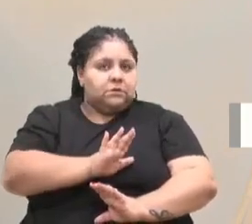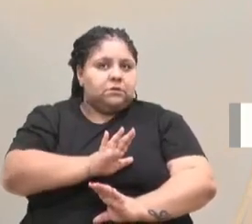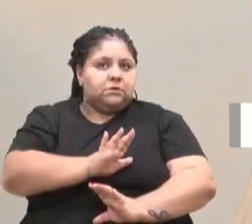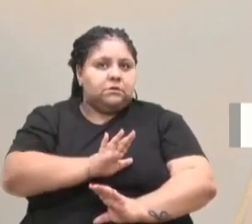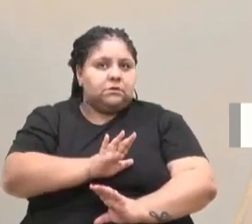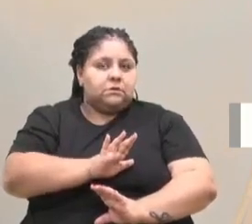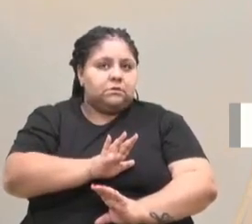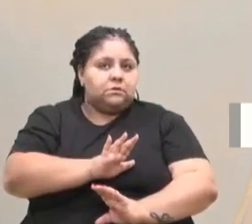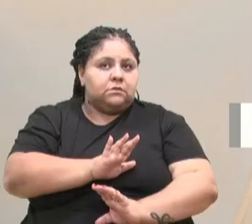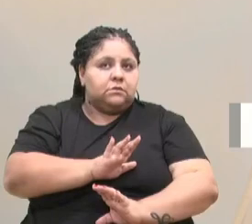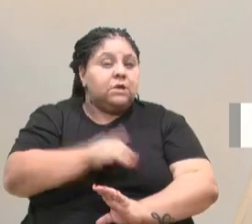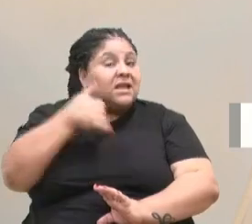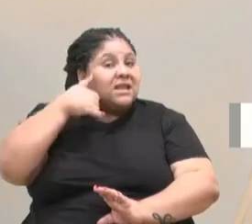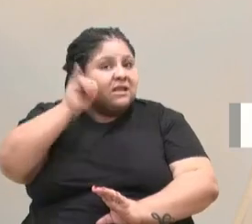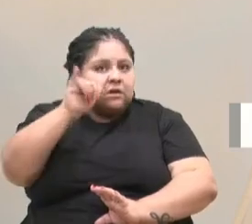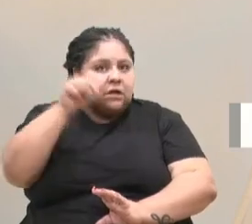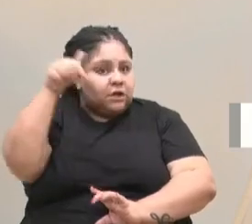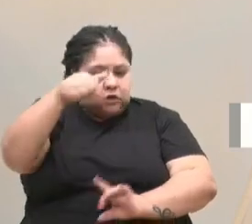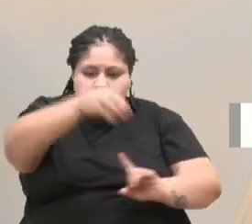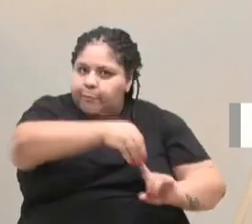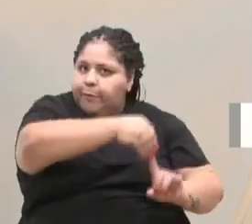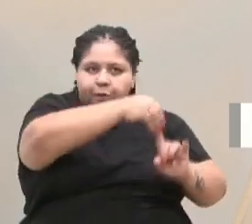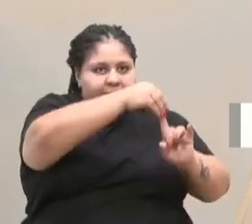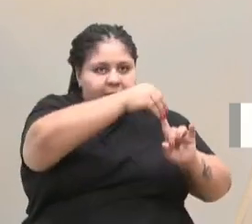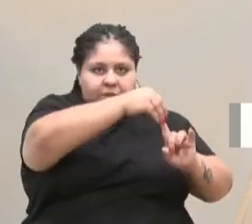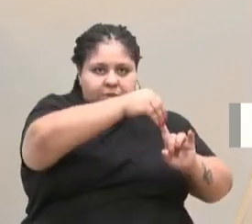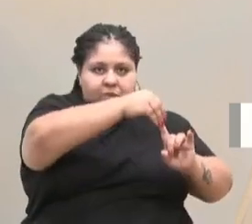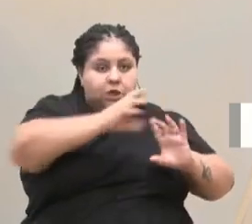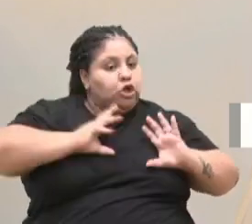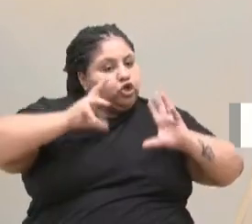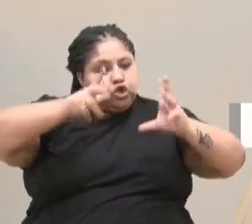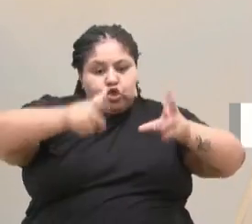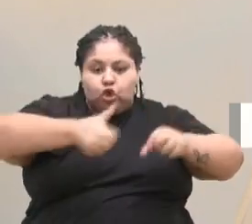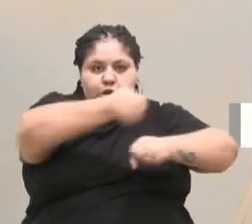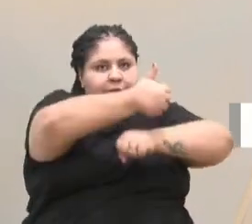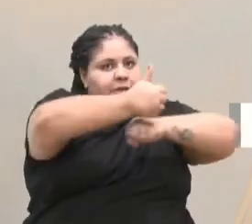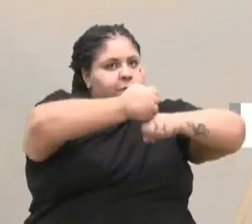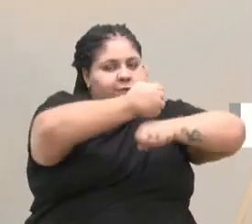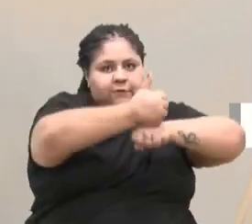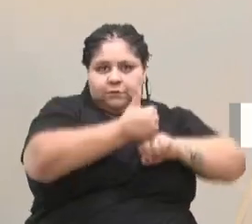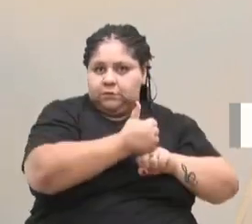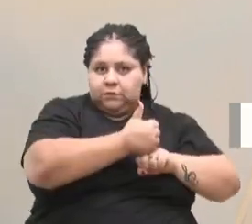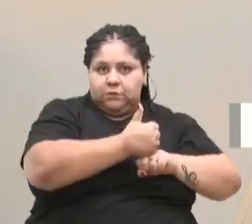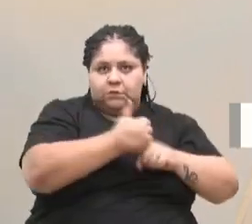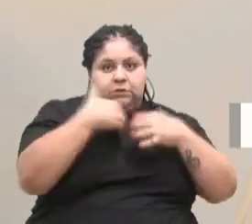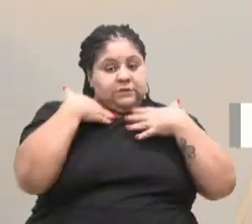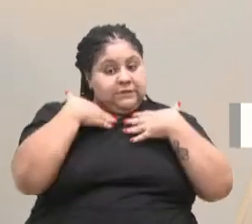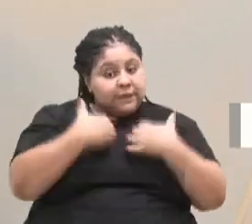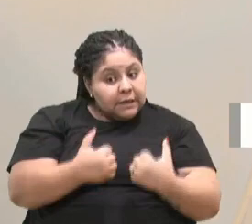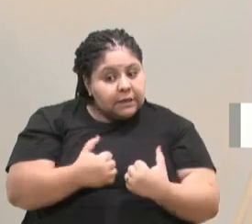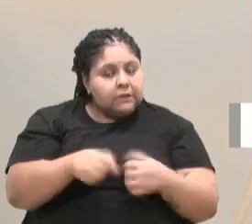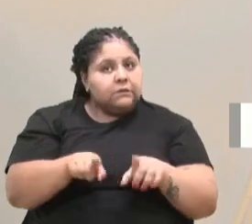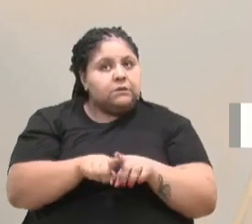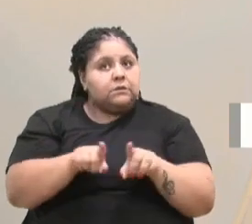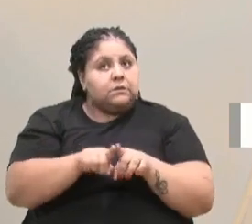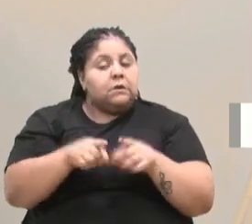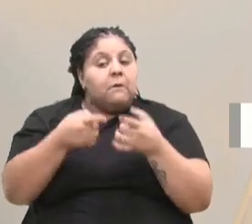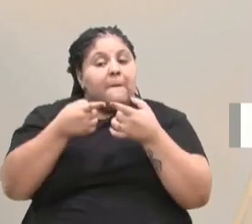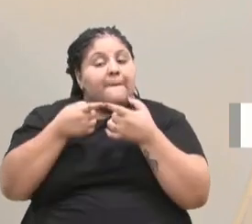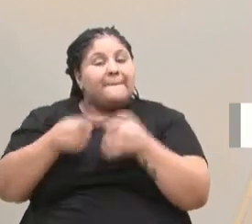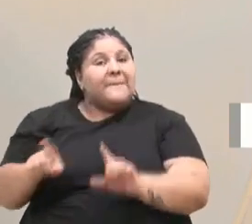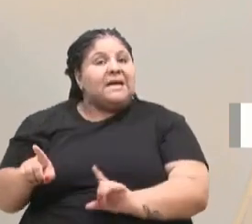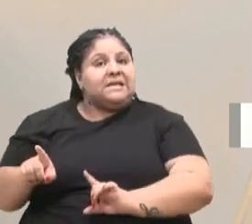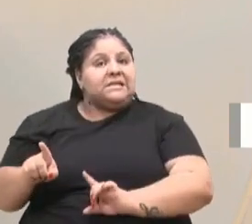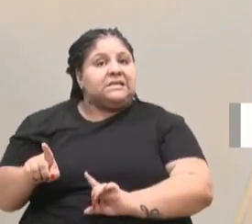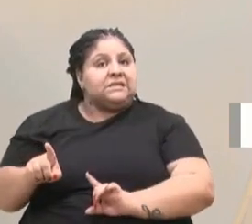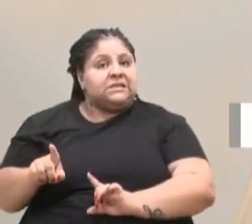na prevenção. Isso é prioritário em todas as profissões, em todas as secretarias. Mas há